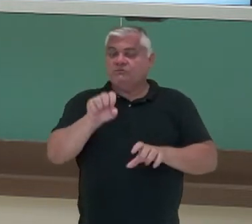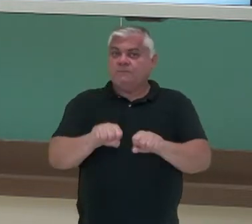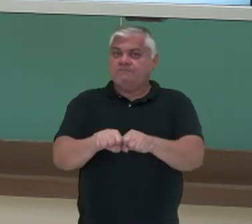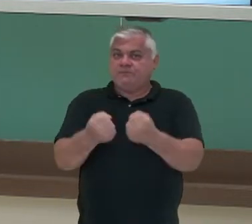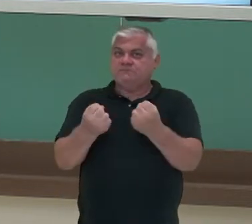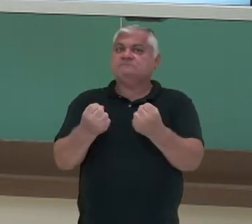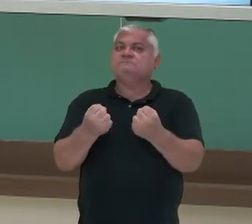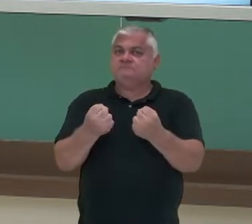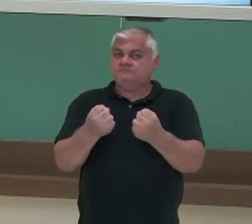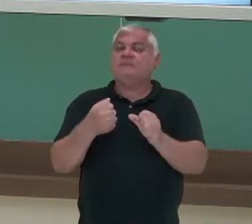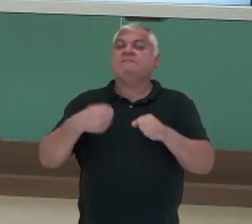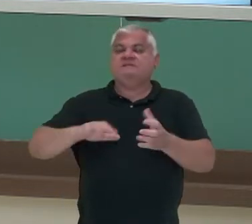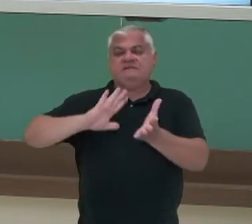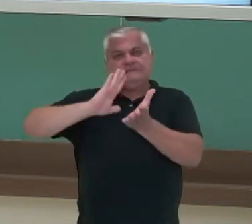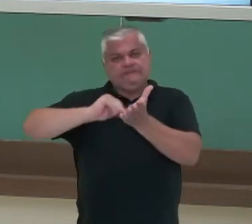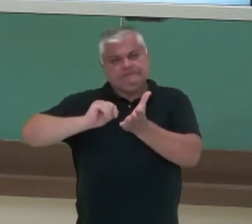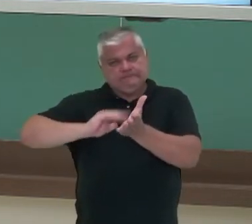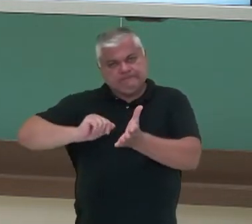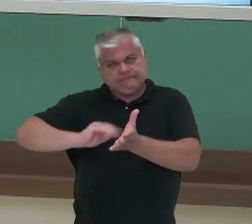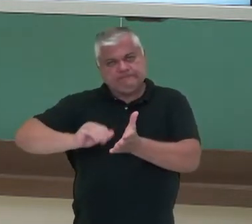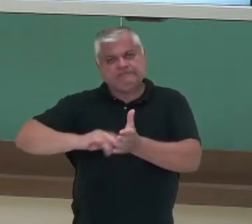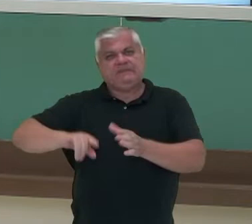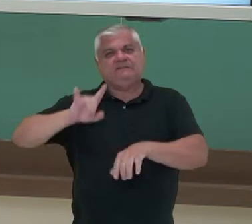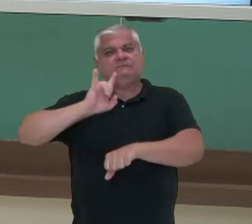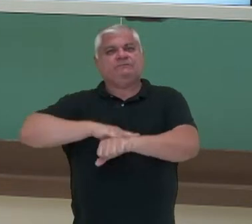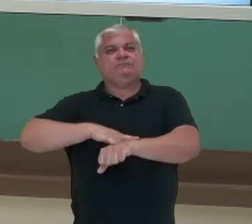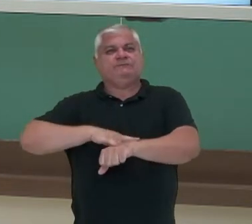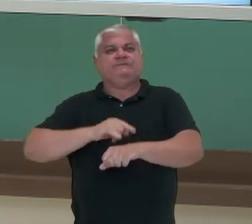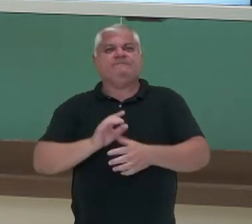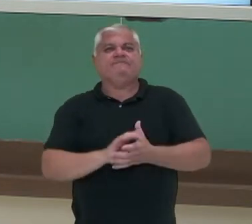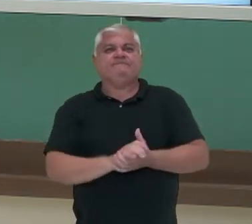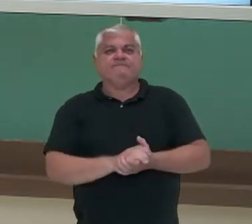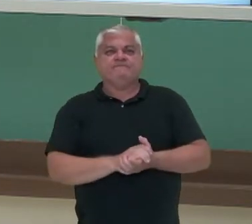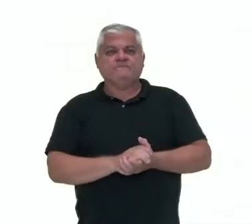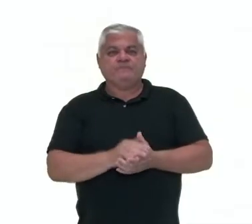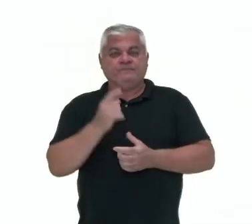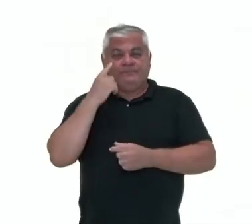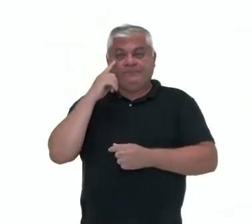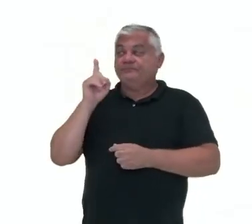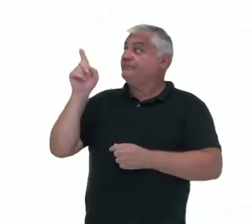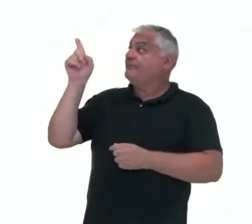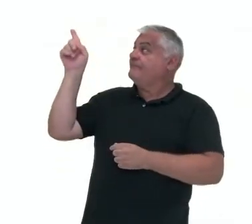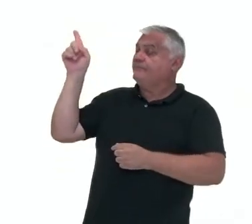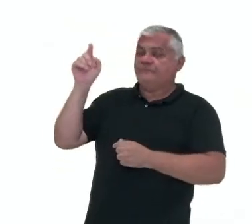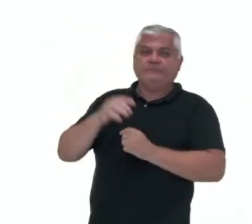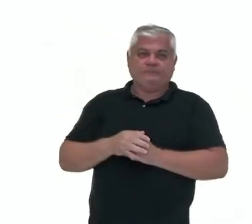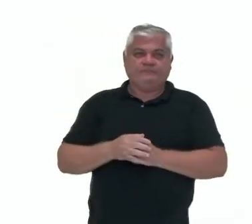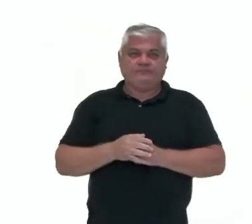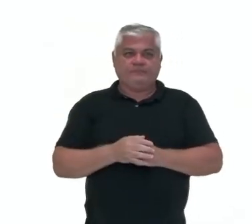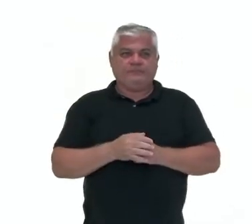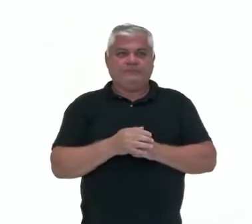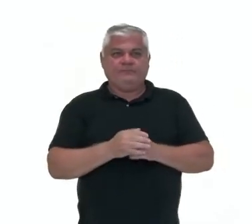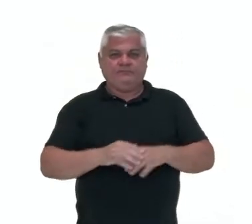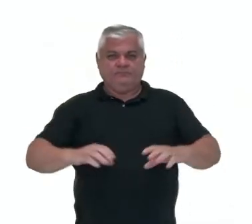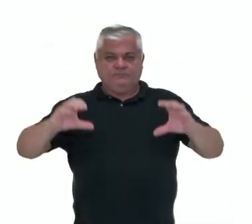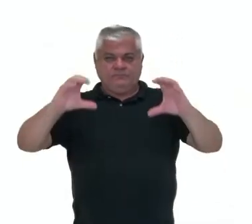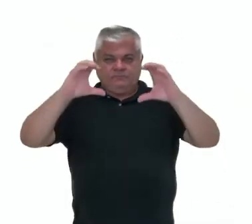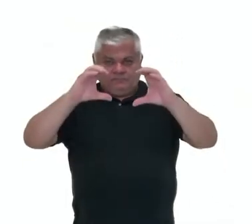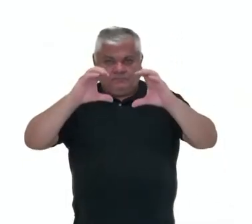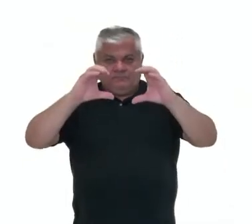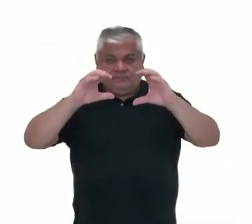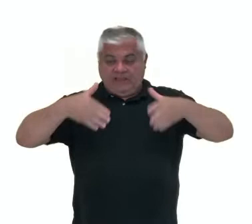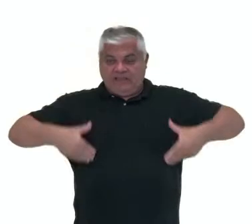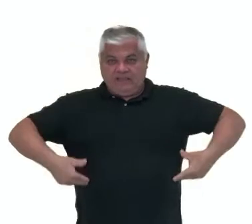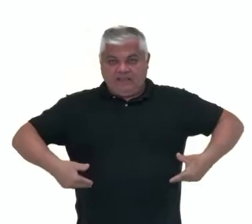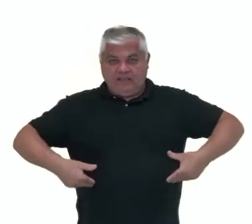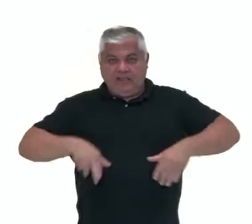e precisam ser mandados embora. Aqui nós temos, novamente, então, a imagem dos